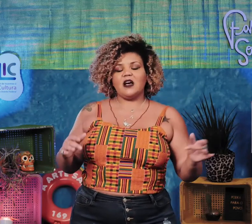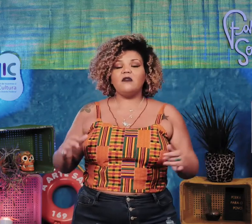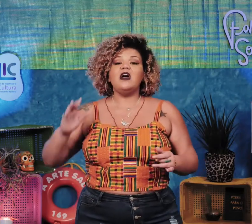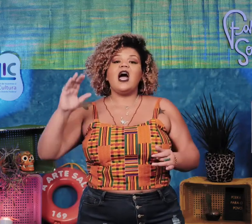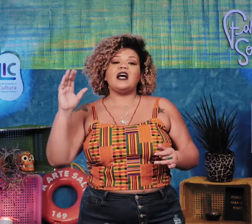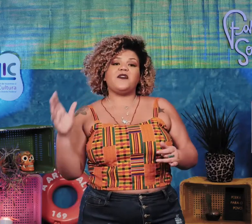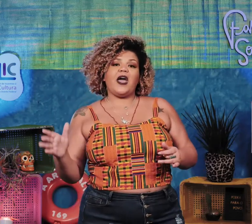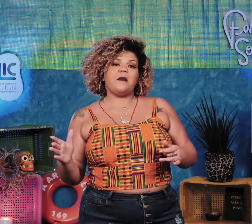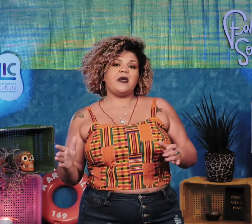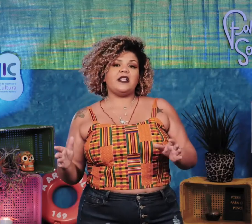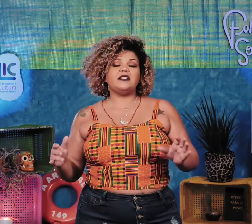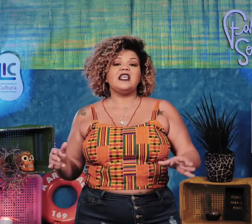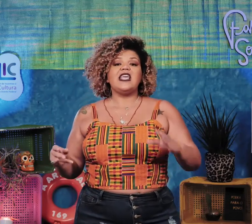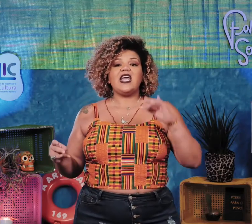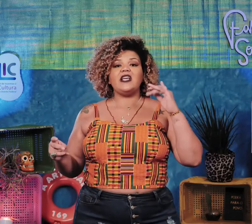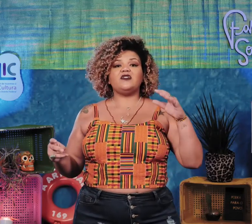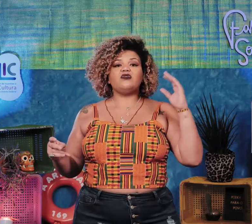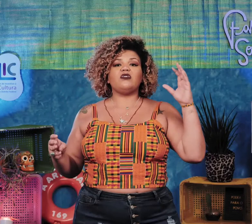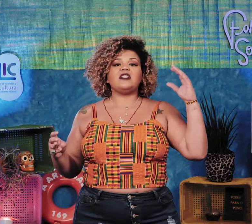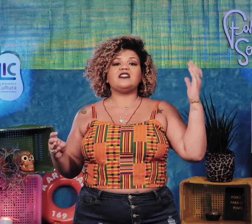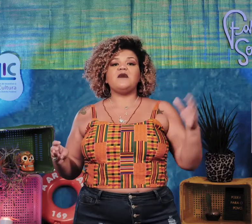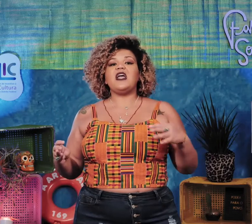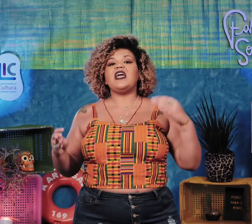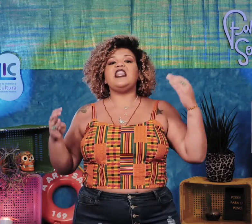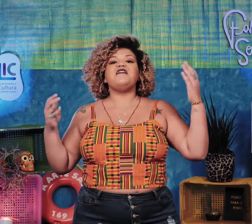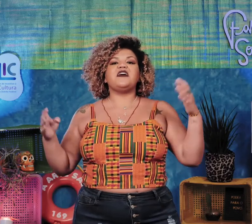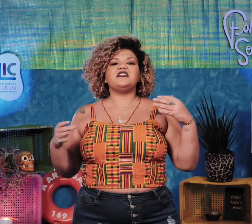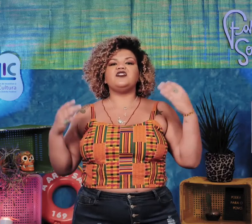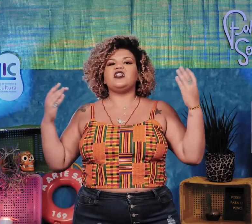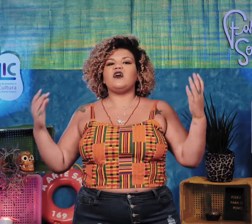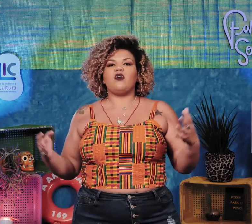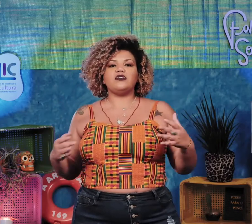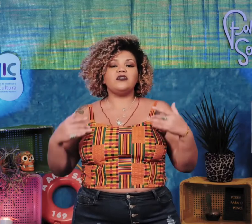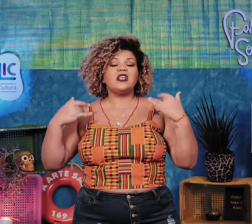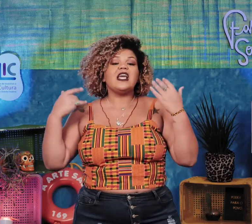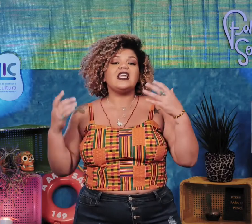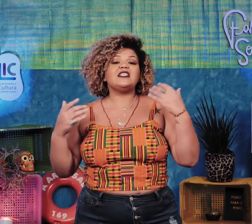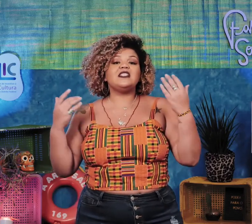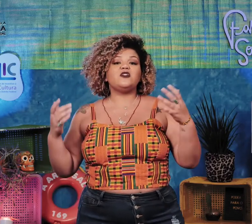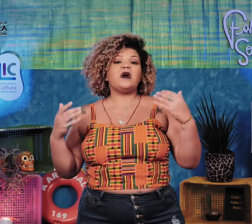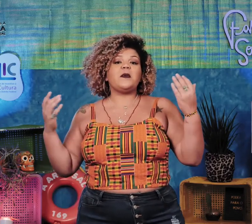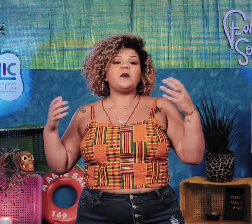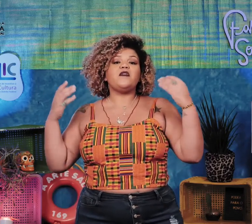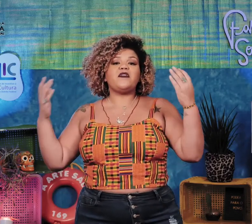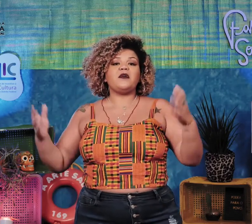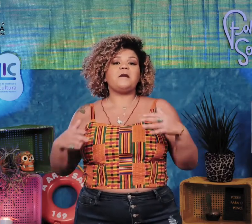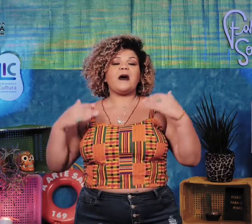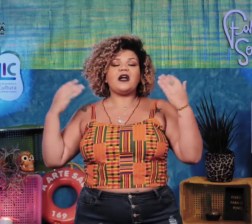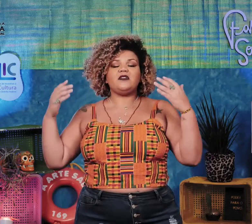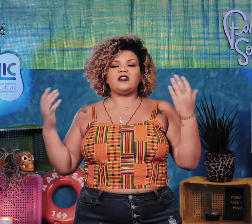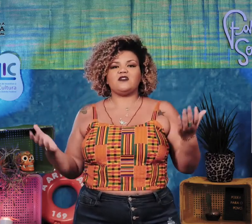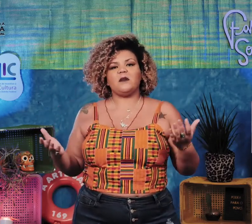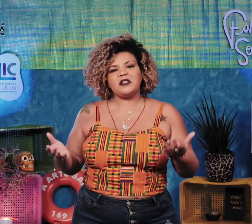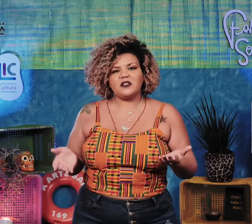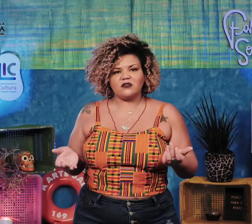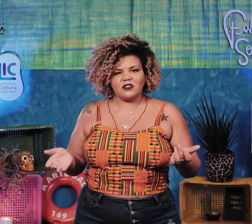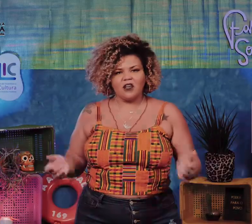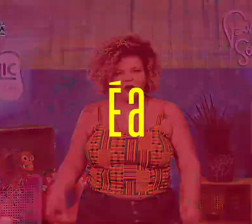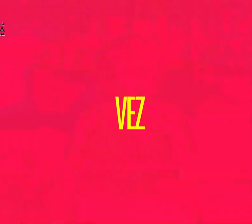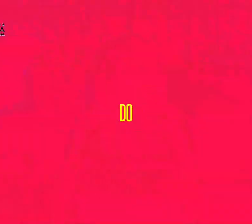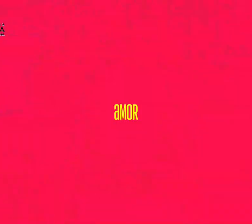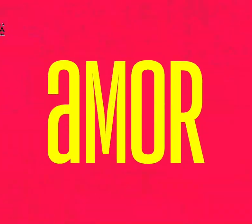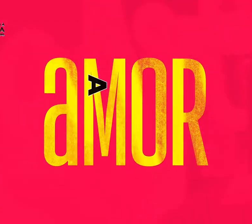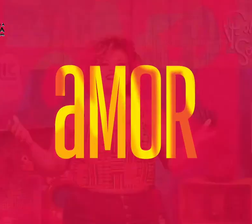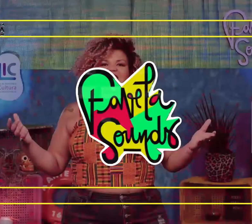investiga a implementação as ferramentas e a estruturação EA relevância de negócios Nascidos para promover o impacto a